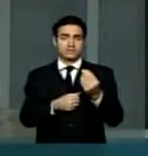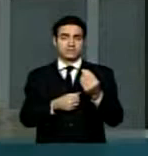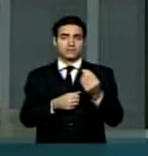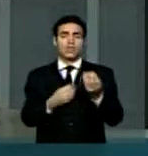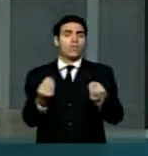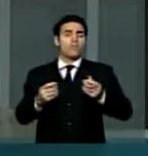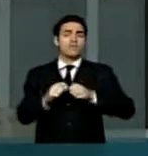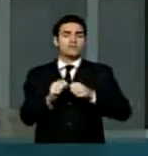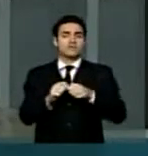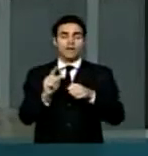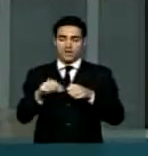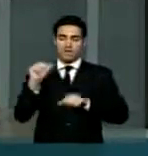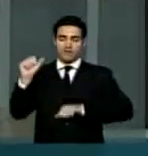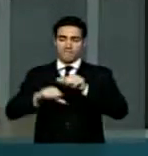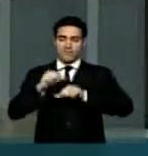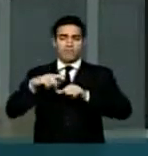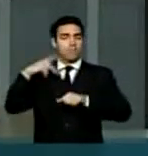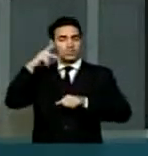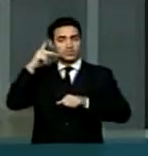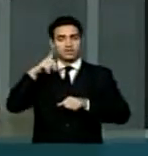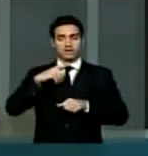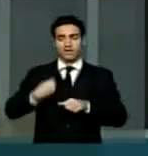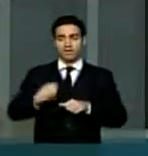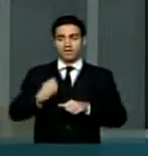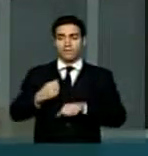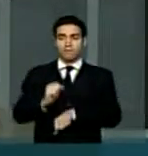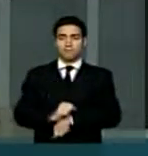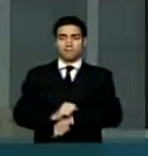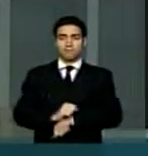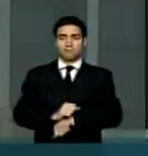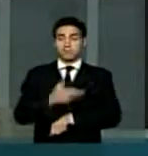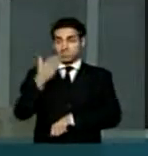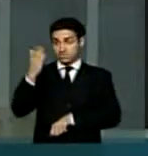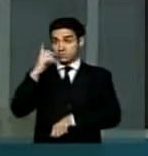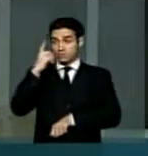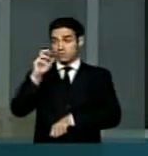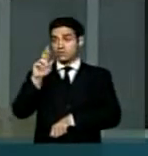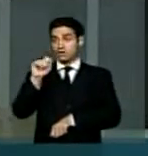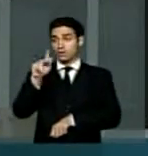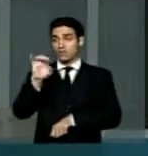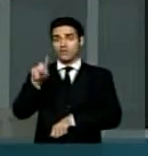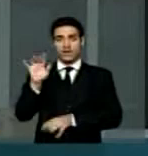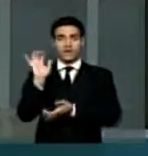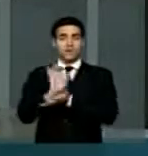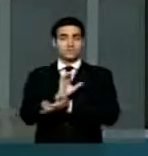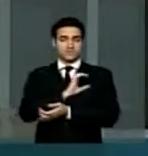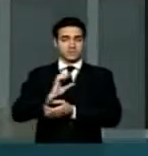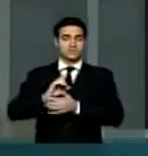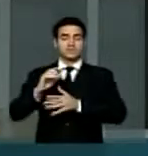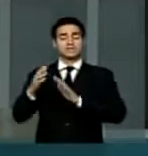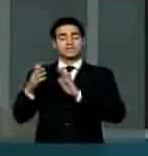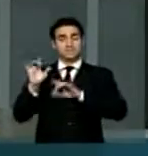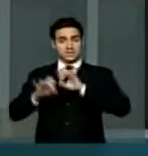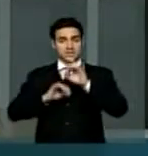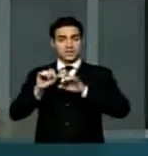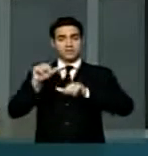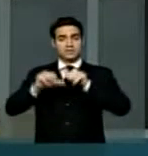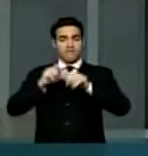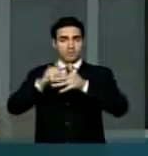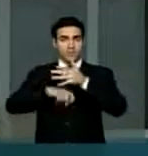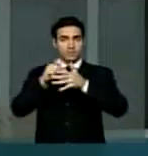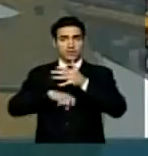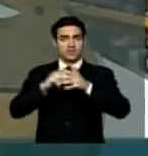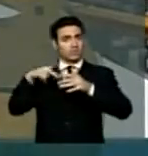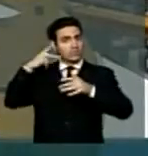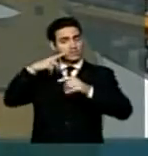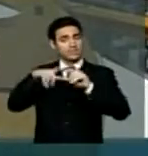política que está emperrada nesta casa. O deputado Regufe faz parte da comissão especial que discute uma proposta de reforma política e